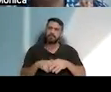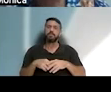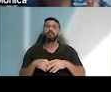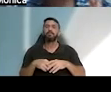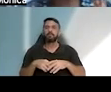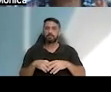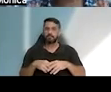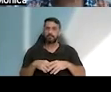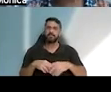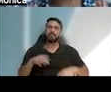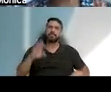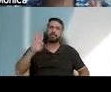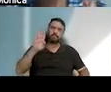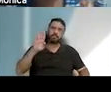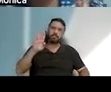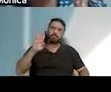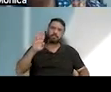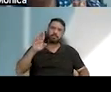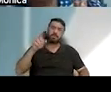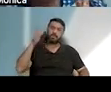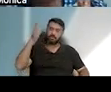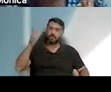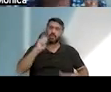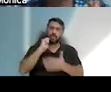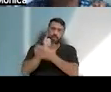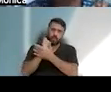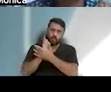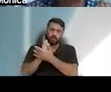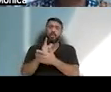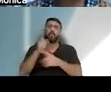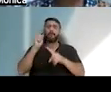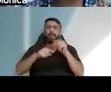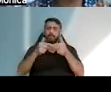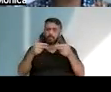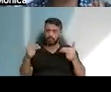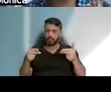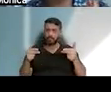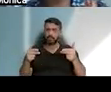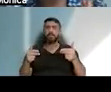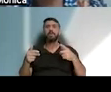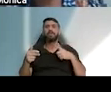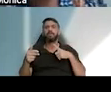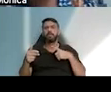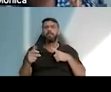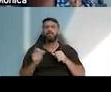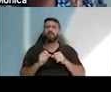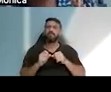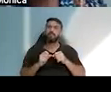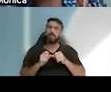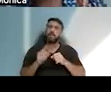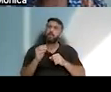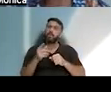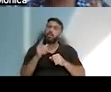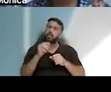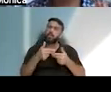DASA, né? Por exemplo, vamos para a DASA. E você compraria o nosso produto? Ou a gente vai fazer um suplemento agrícola,